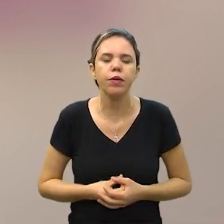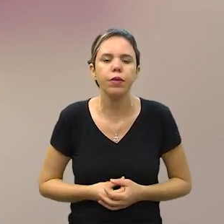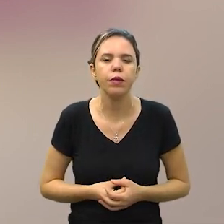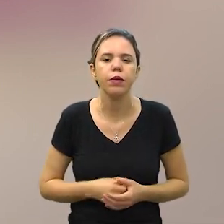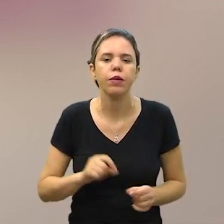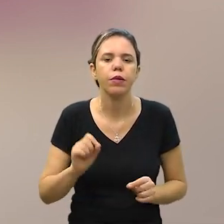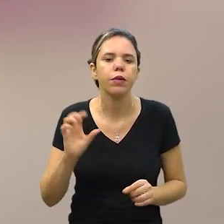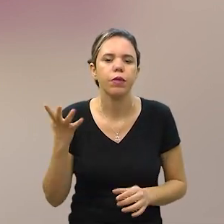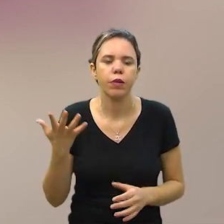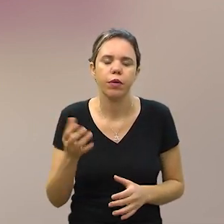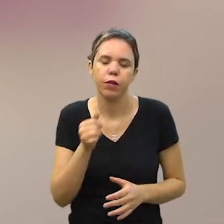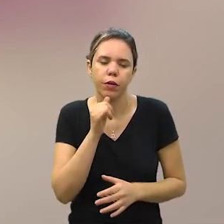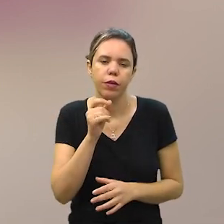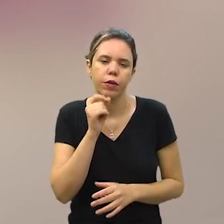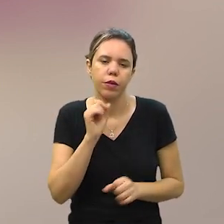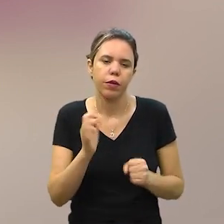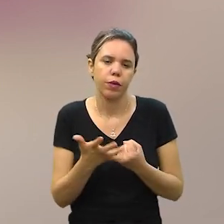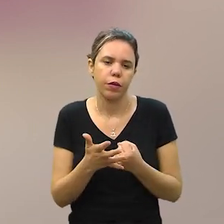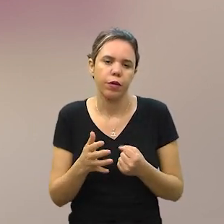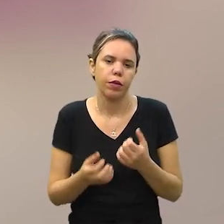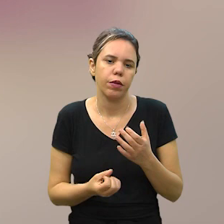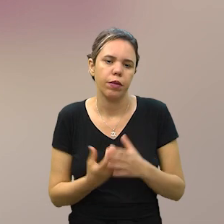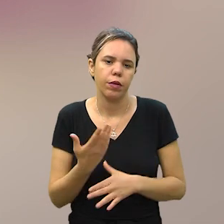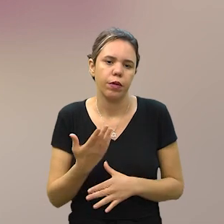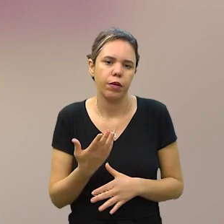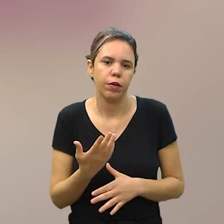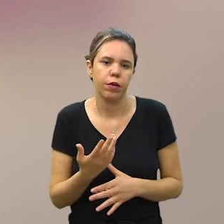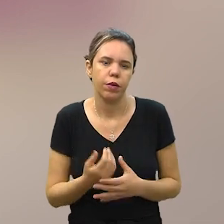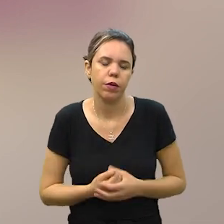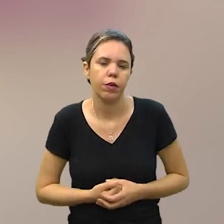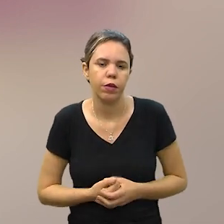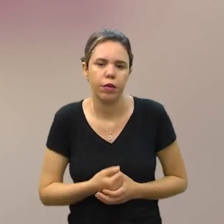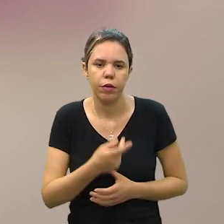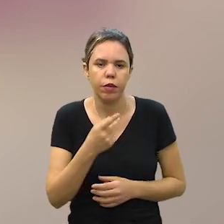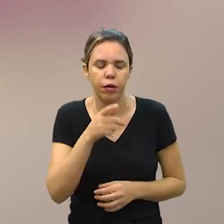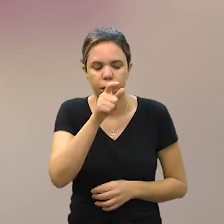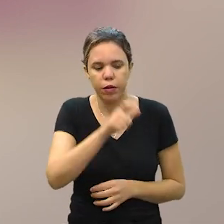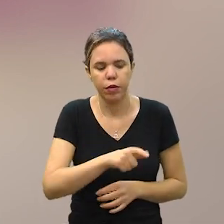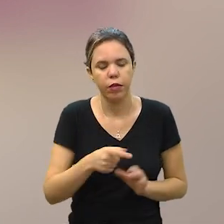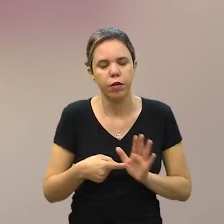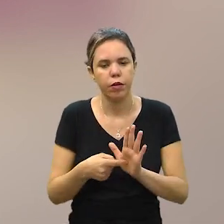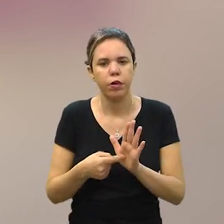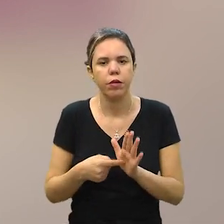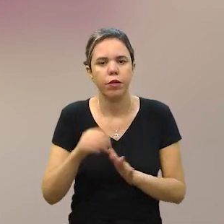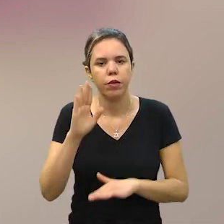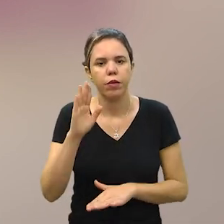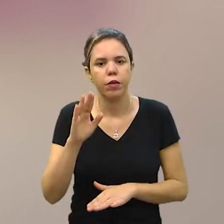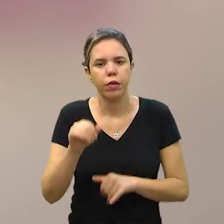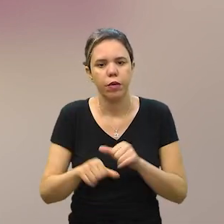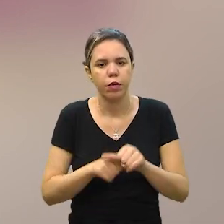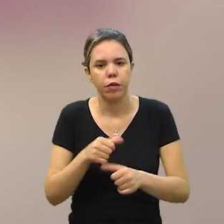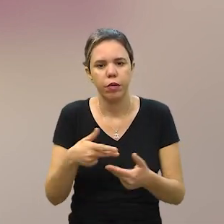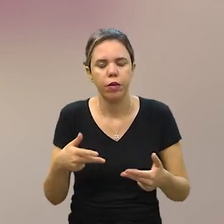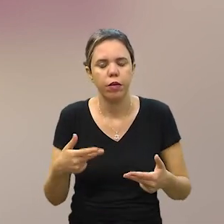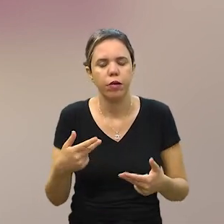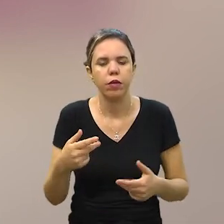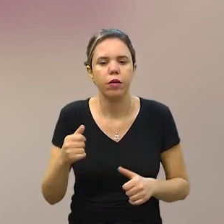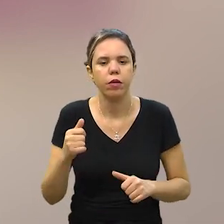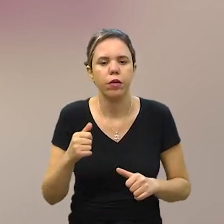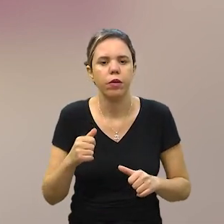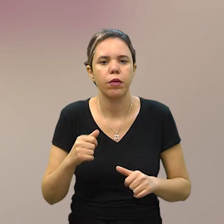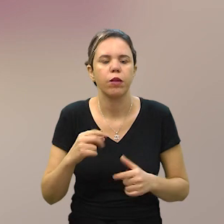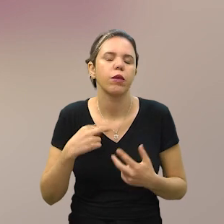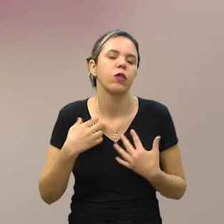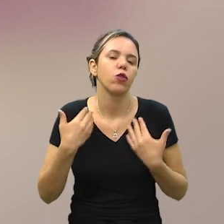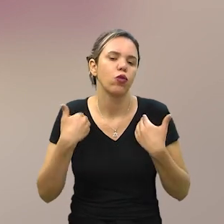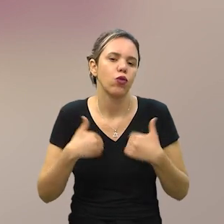né? O que pode ocorrer com a pandemia é que essa pessoa apresente mais alterações de humor.